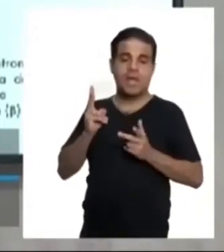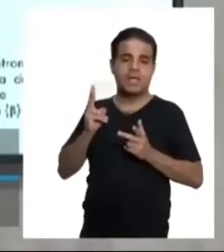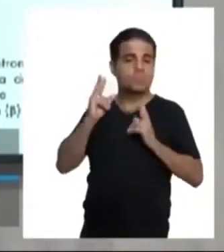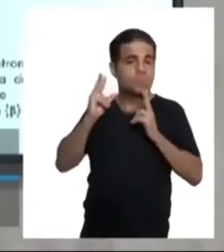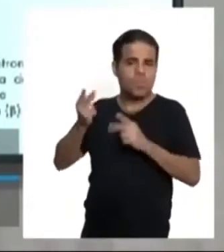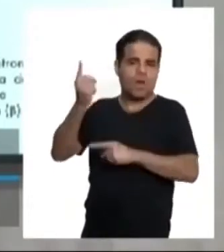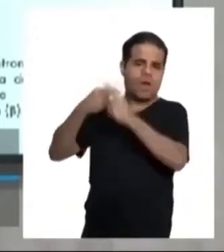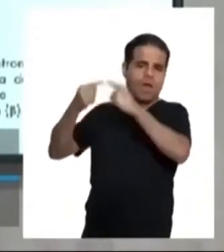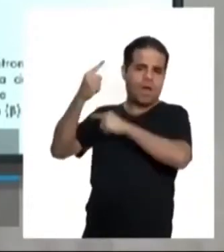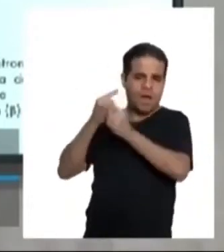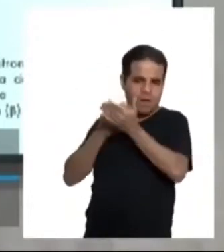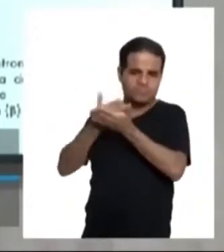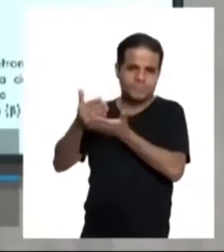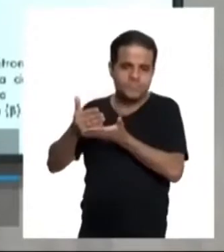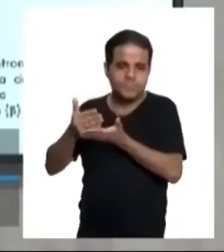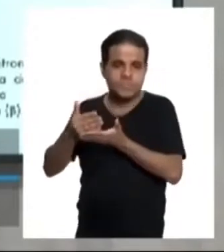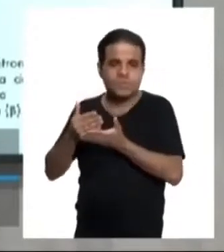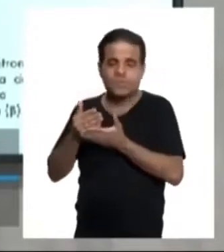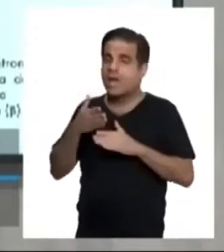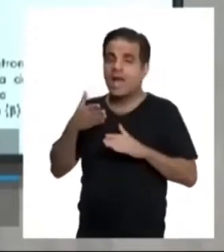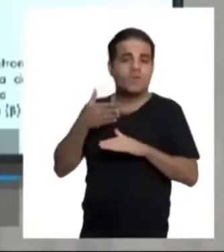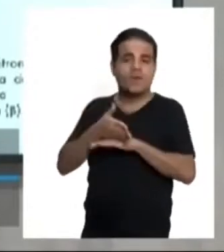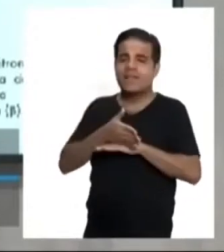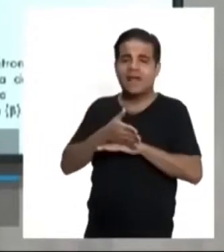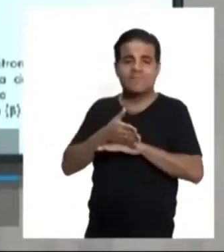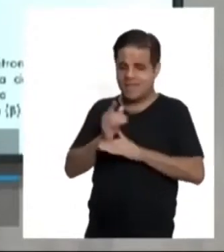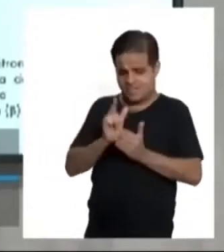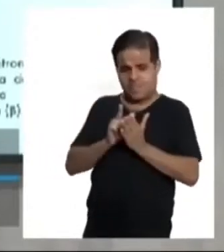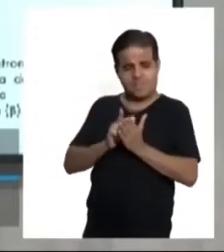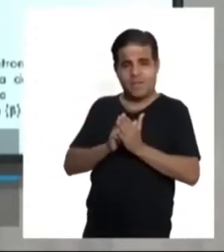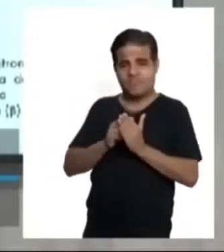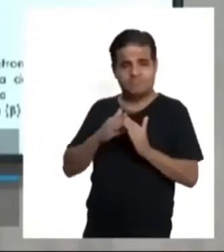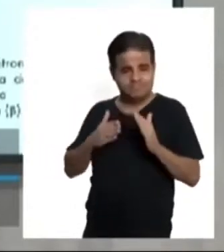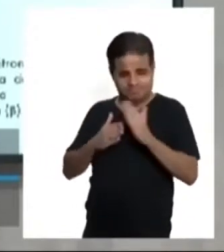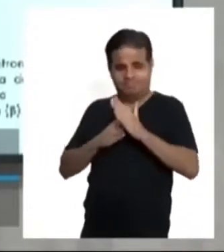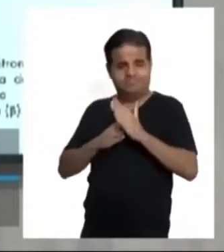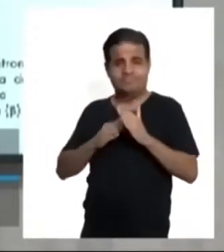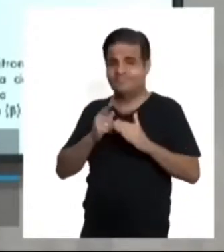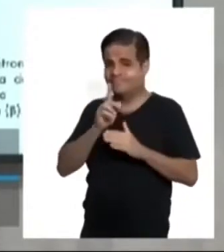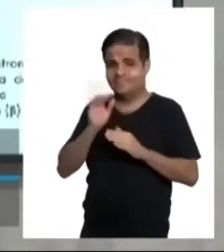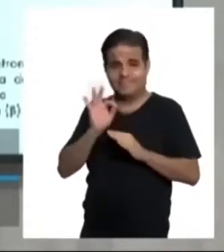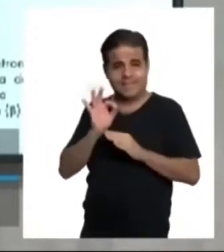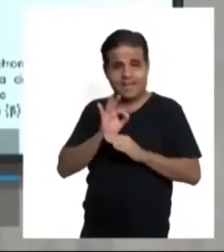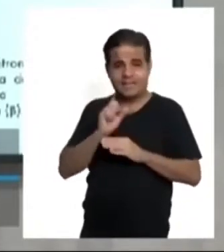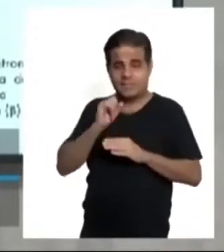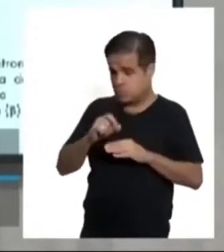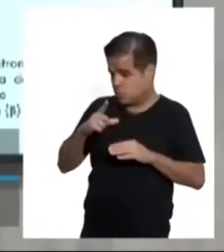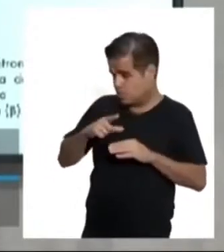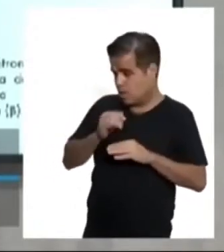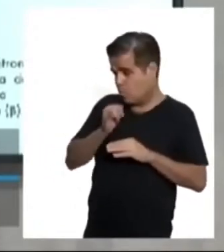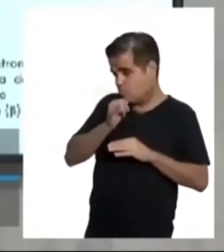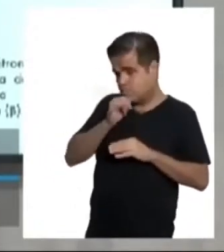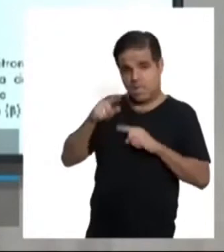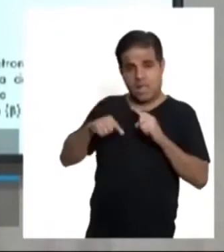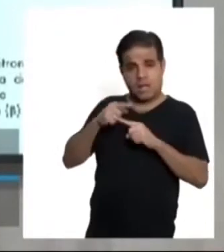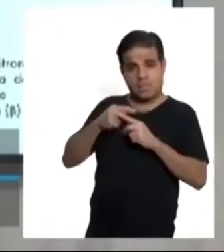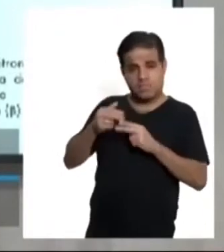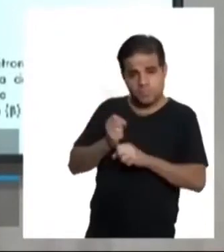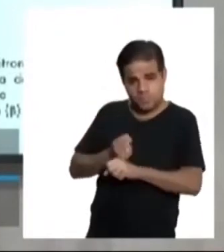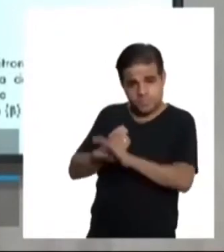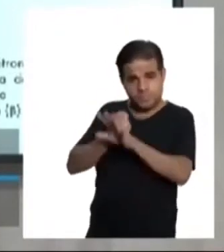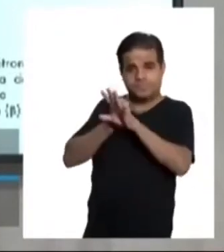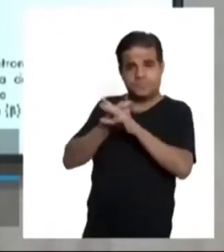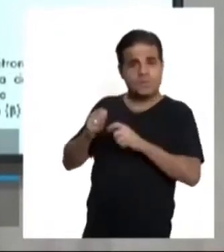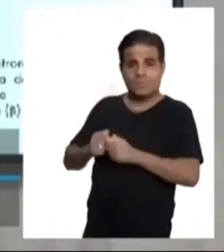Tá? Essa partícula não atravessa nenhuma folha de papel. Então, se eu tiver um elemento radioativo aqui do meu lado que está emitindo alfa, não vai me